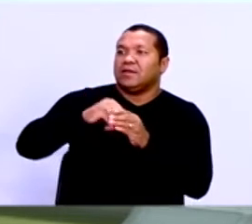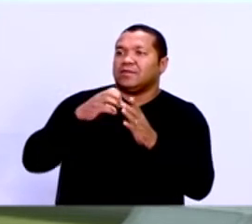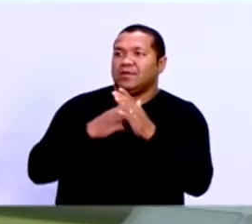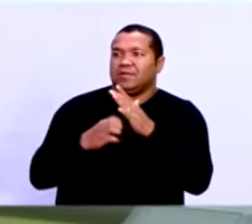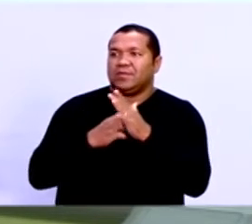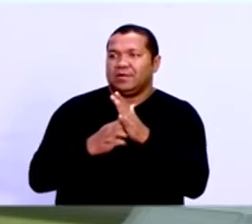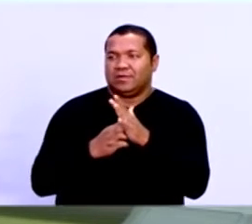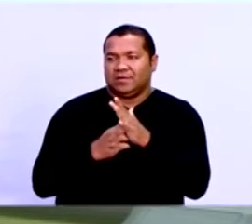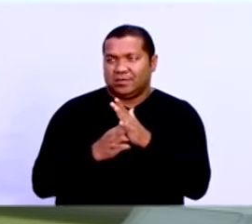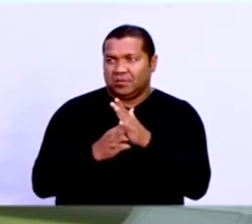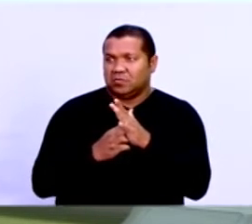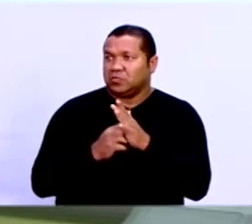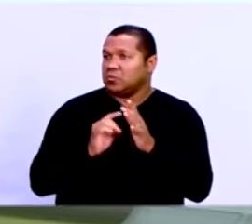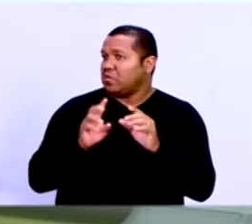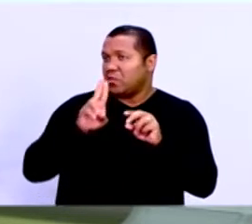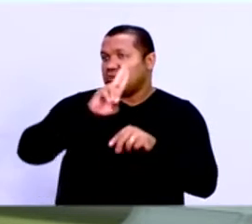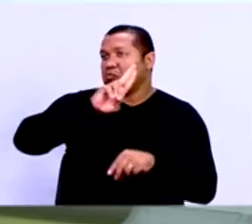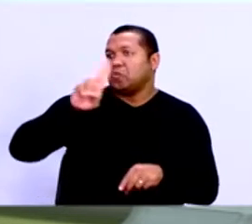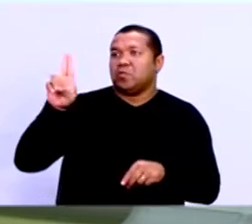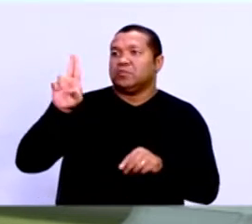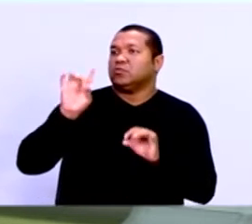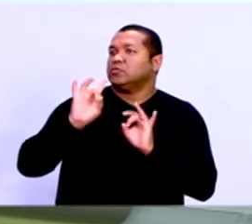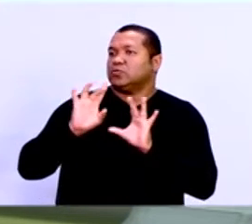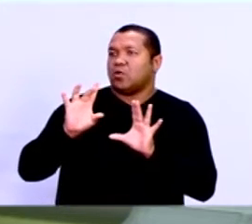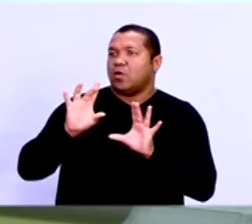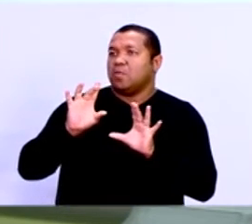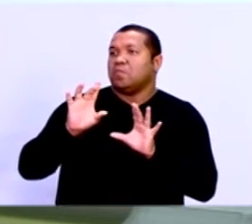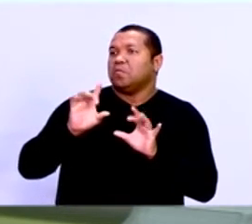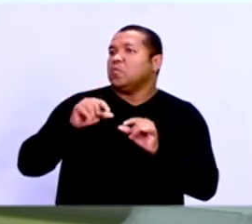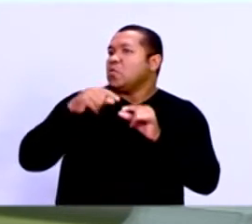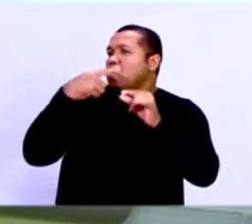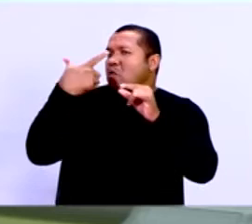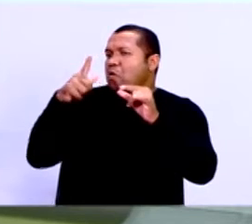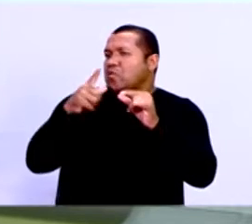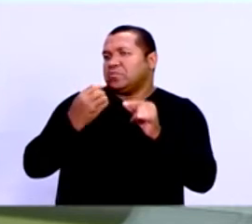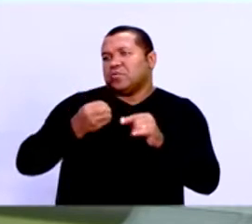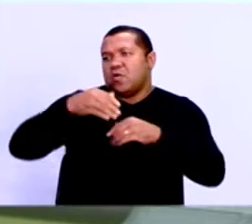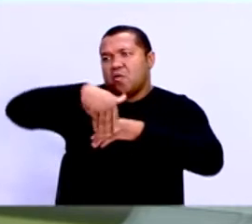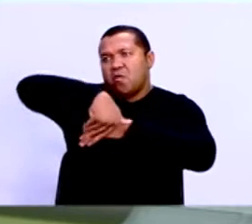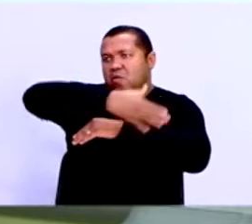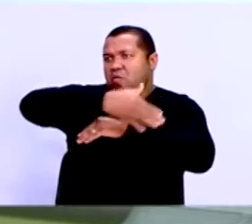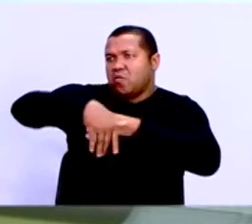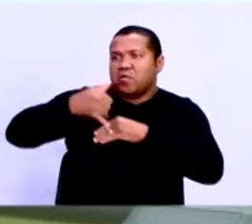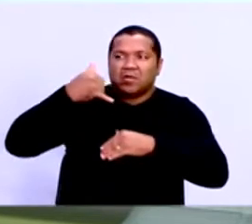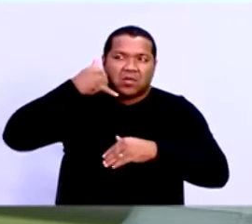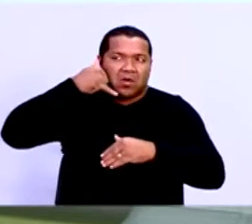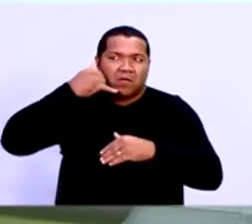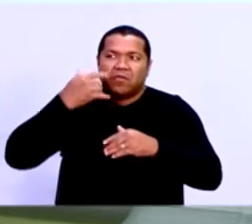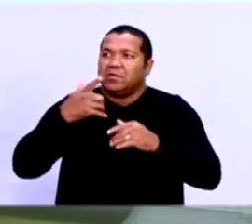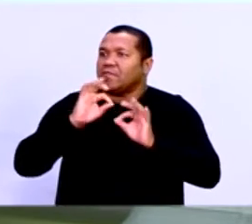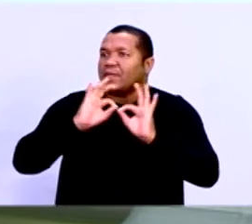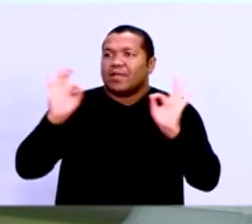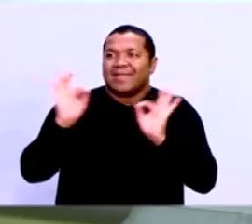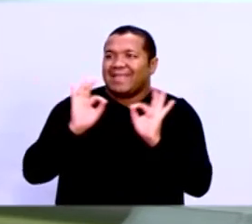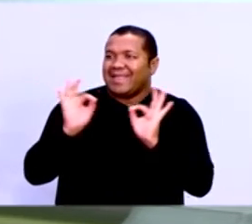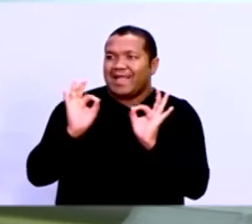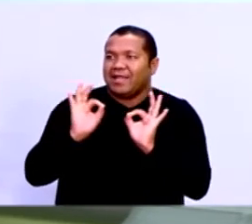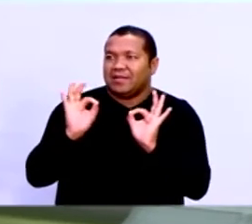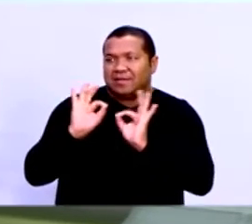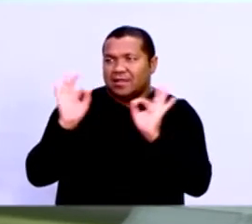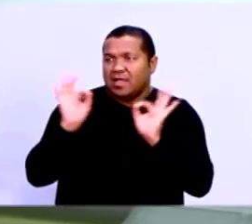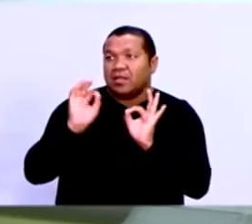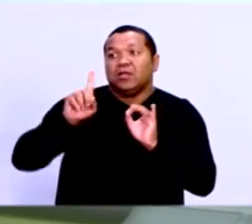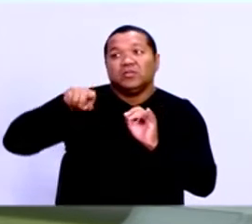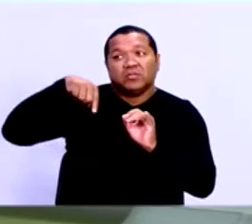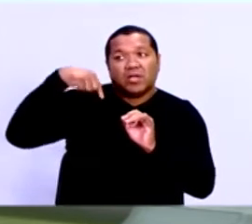convencional só vai ver o nome completo do cliente os dados pessoais endereço telefone cpf isso aí já vai ficar